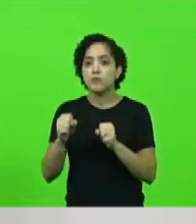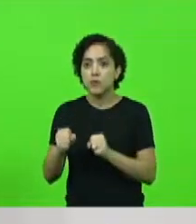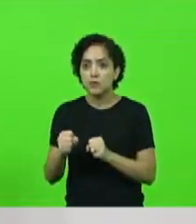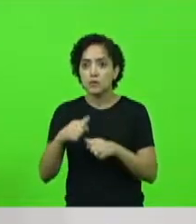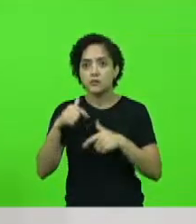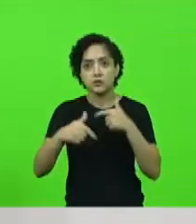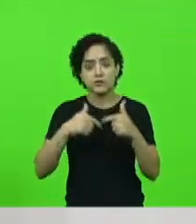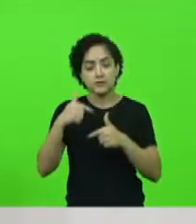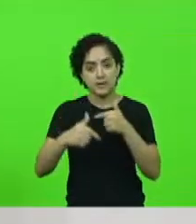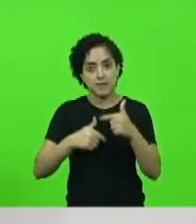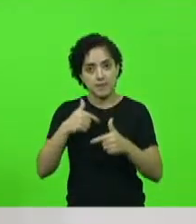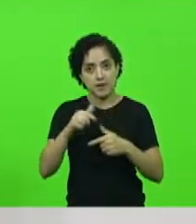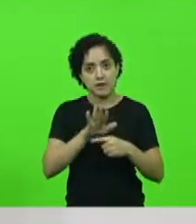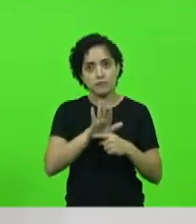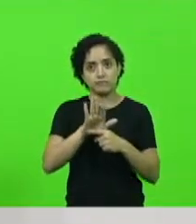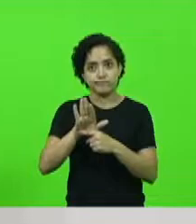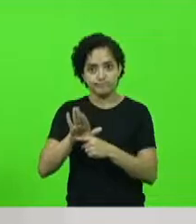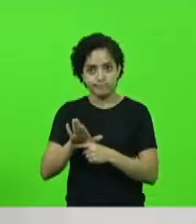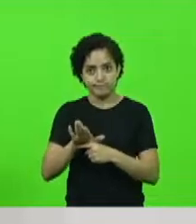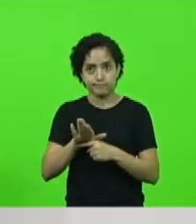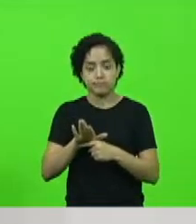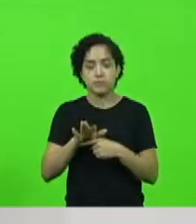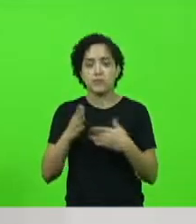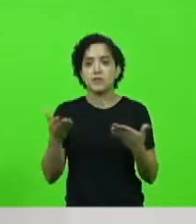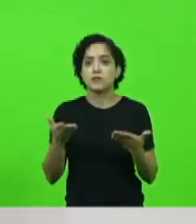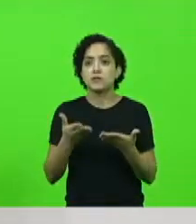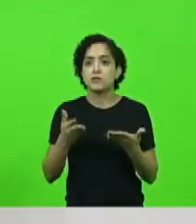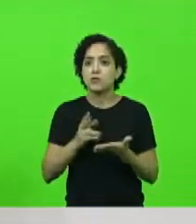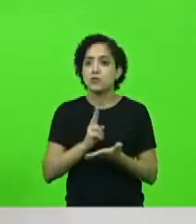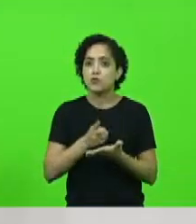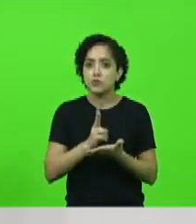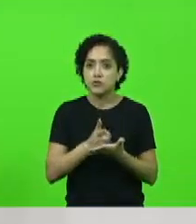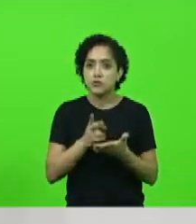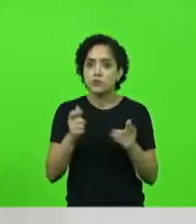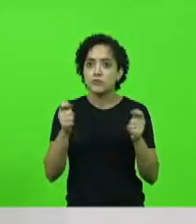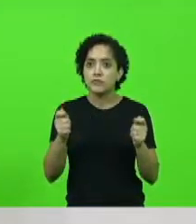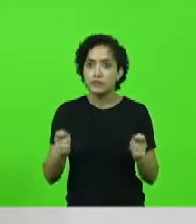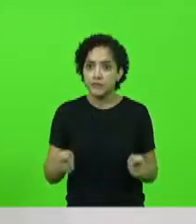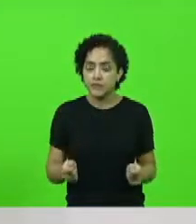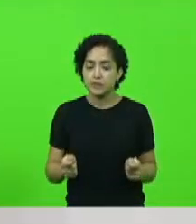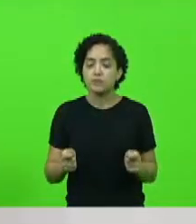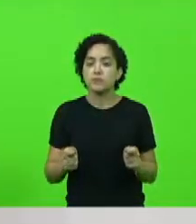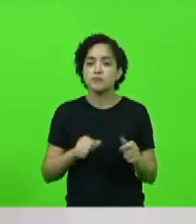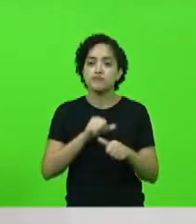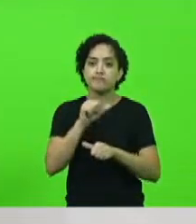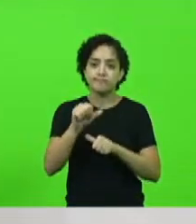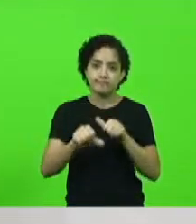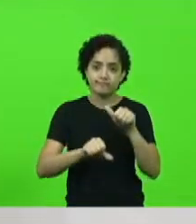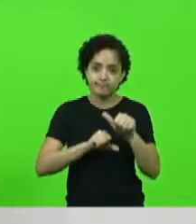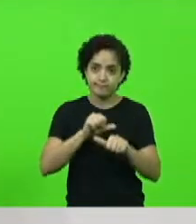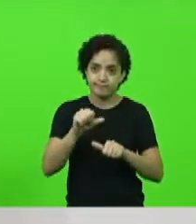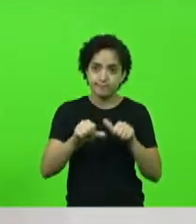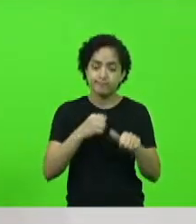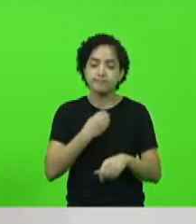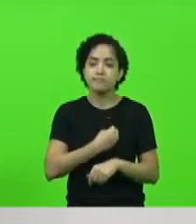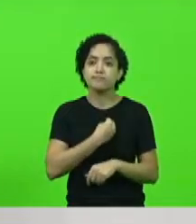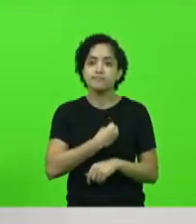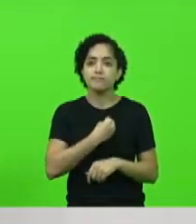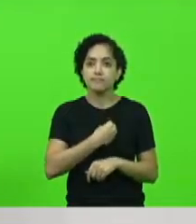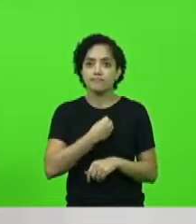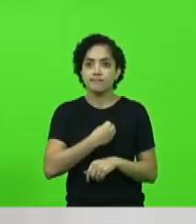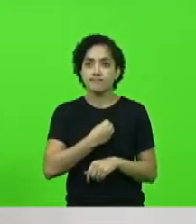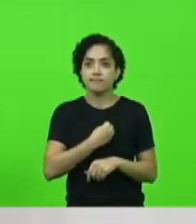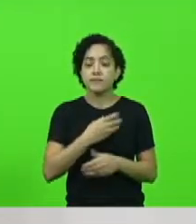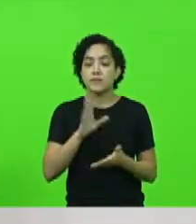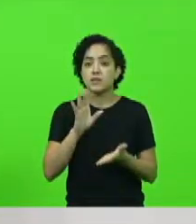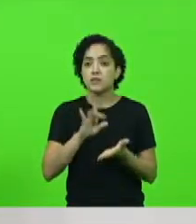ao povo catarinense. Sigamos, senhor presidente, firmes na luta de transformar a vida do povo que mais precisa. E, de fato, aqui